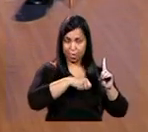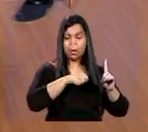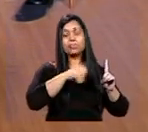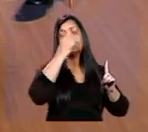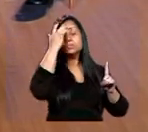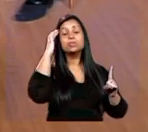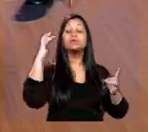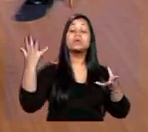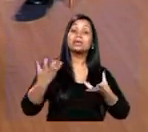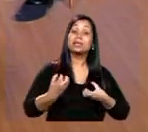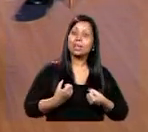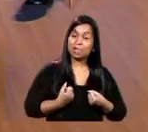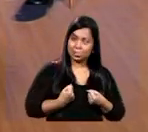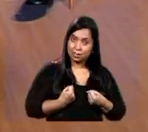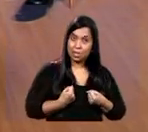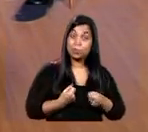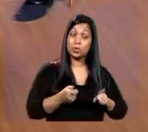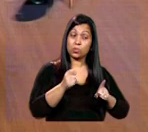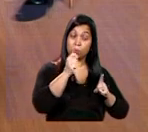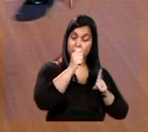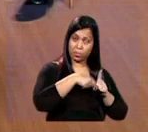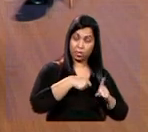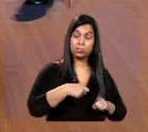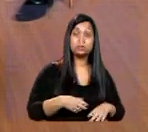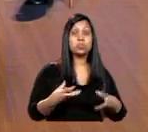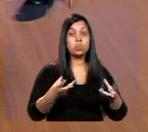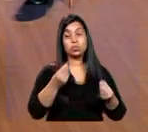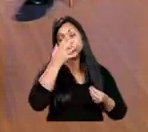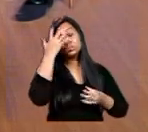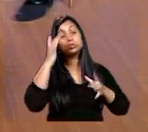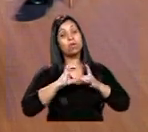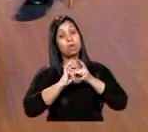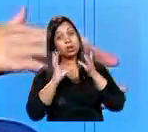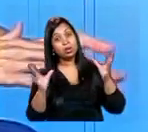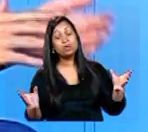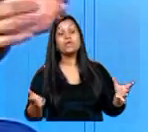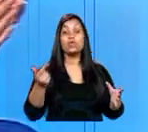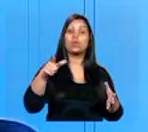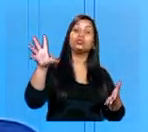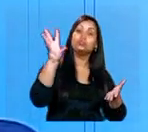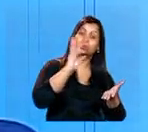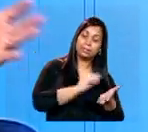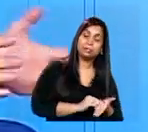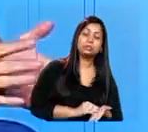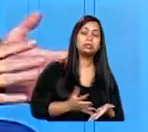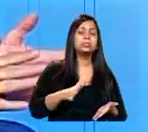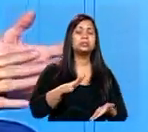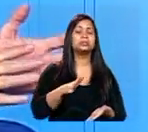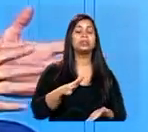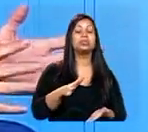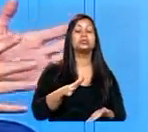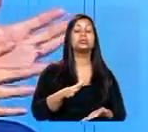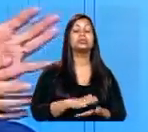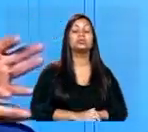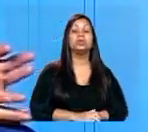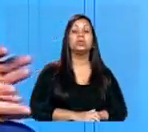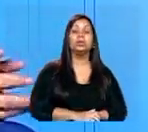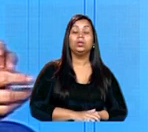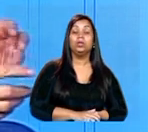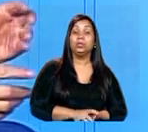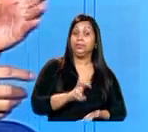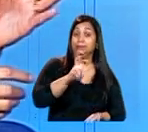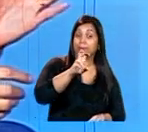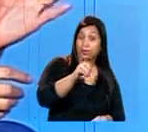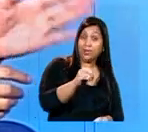número de pacientes que recebe assistência durante o mês. Tá. Muitos deles recebem alta, outros vão cadastrando. Nós temos uma média de